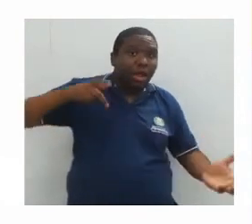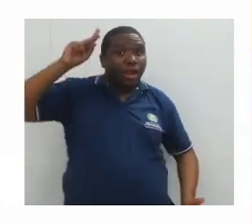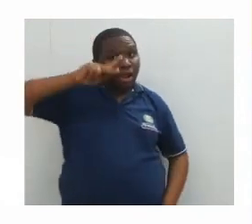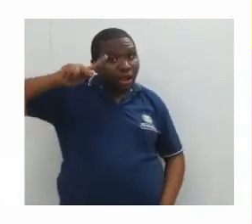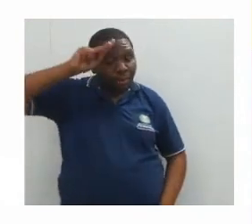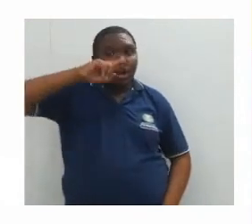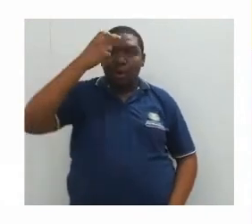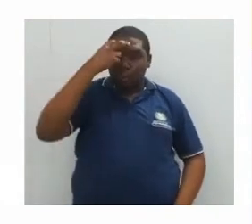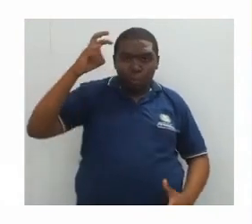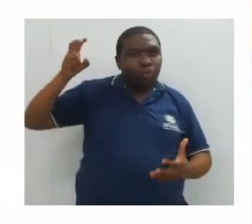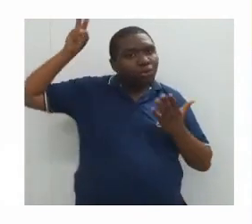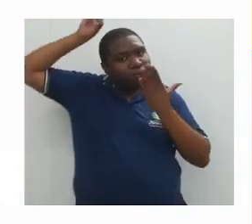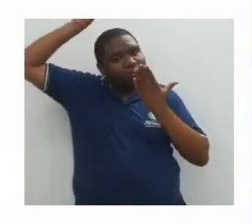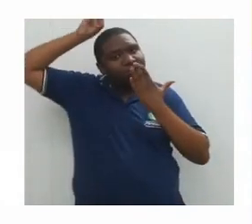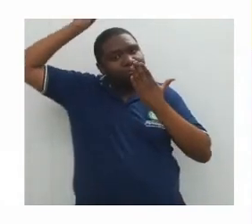cultura indígena,